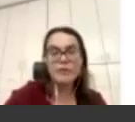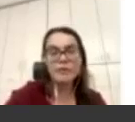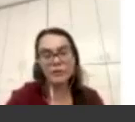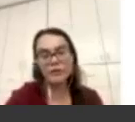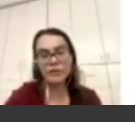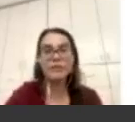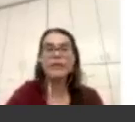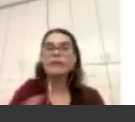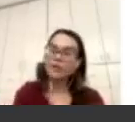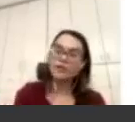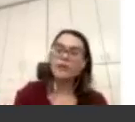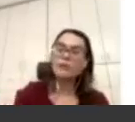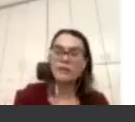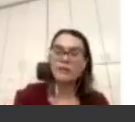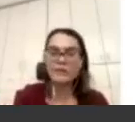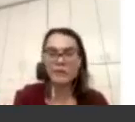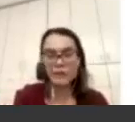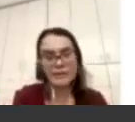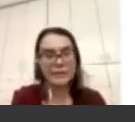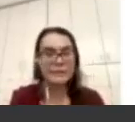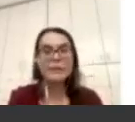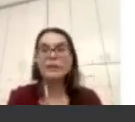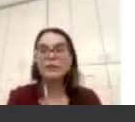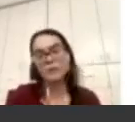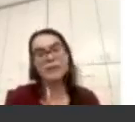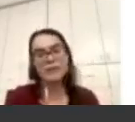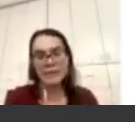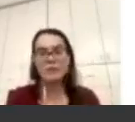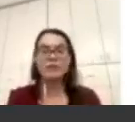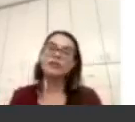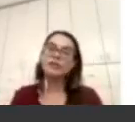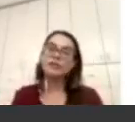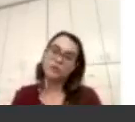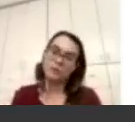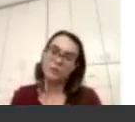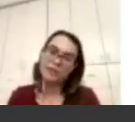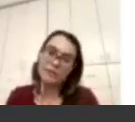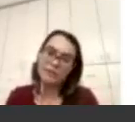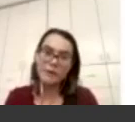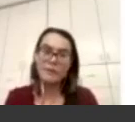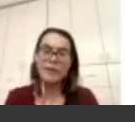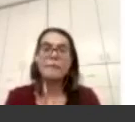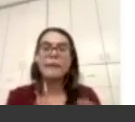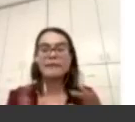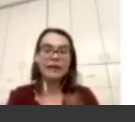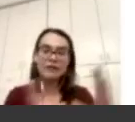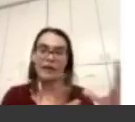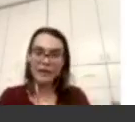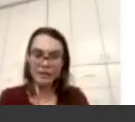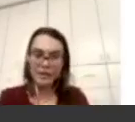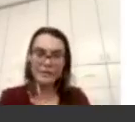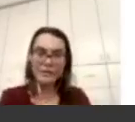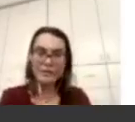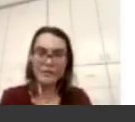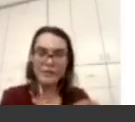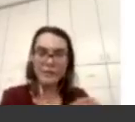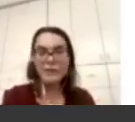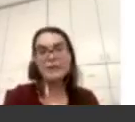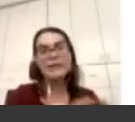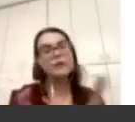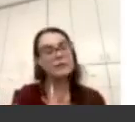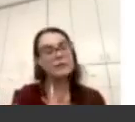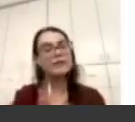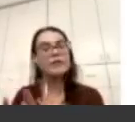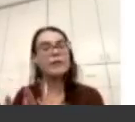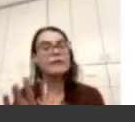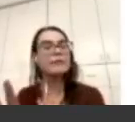estudos foram desenvolvidos desde que a primeira versão foi lançada. Em 2016, quando a gente lançou a primeira versão, metade da rede recebeu a versão